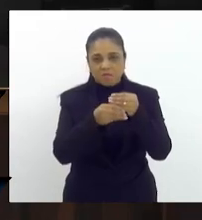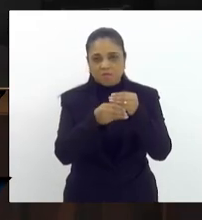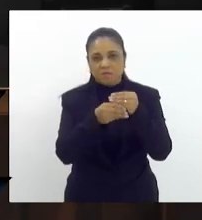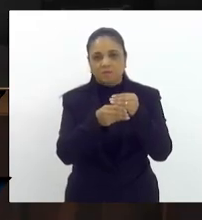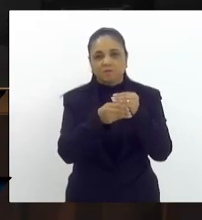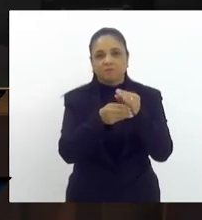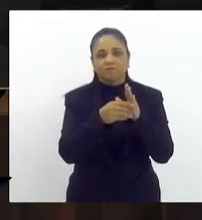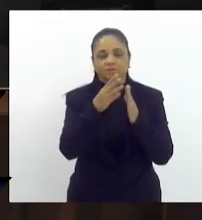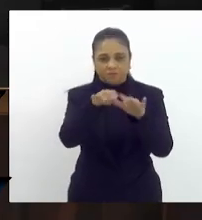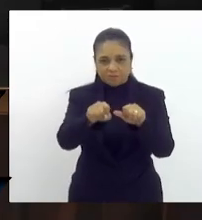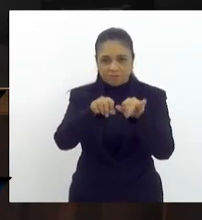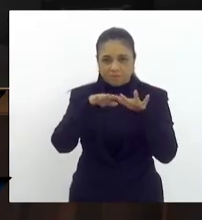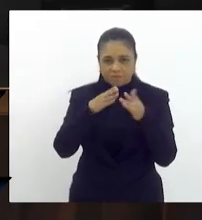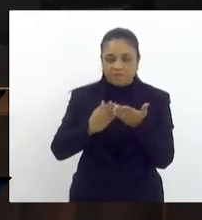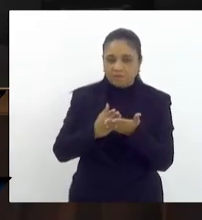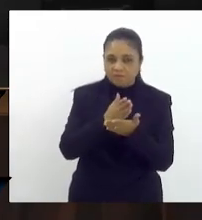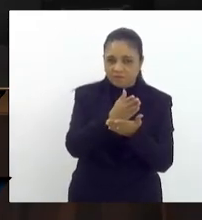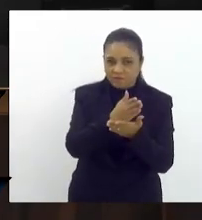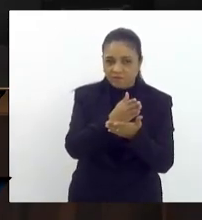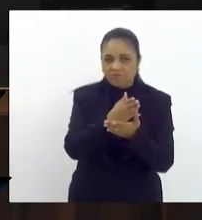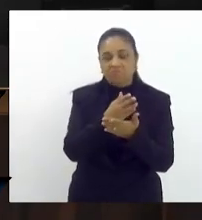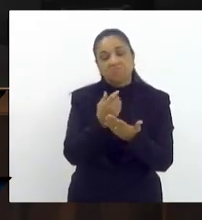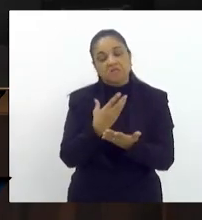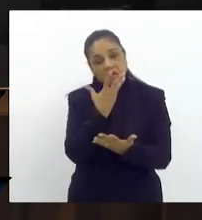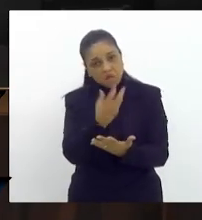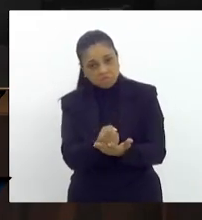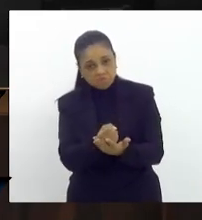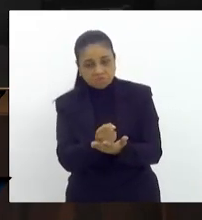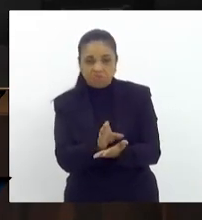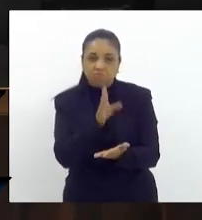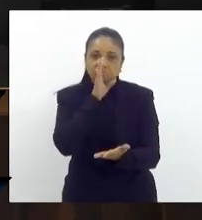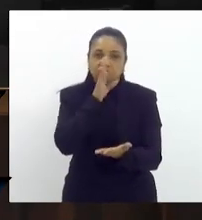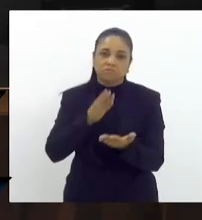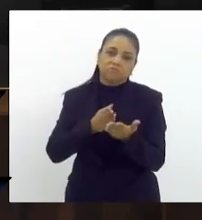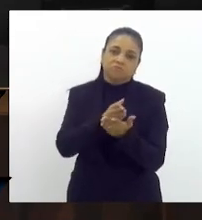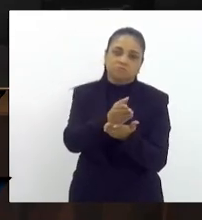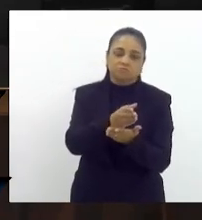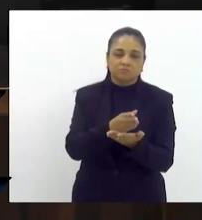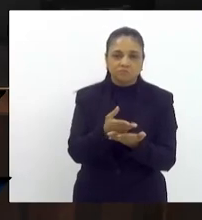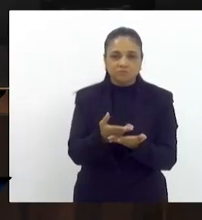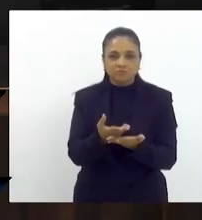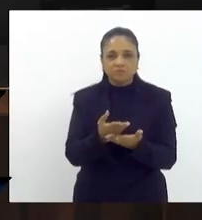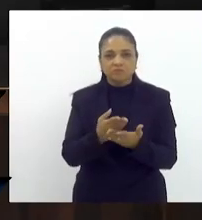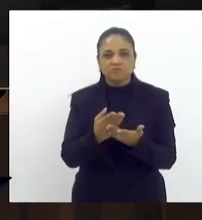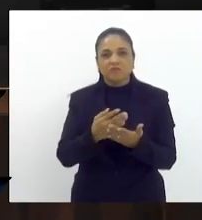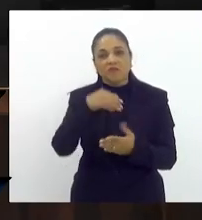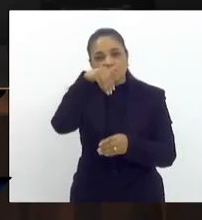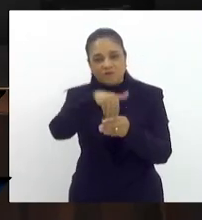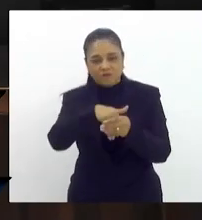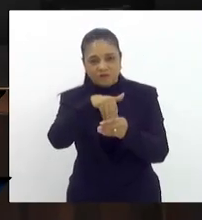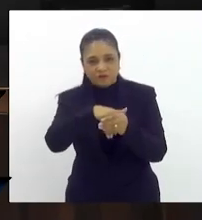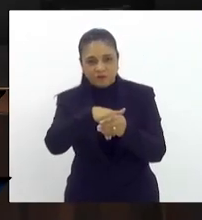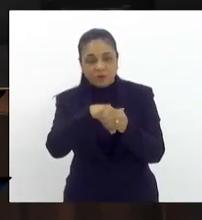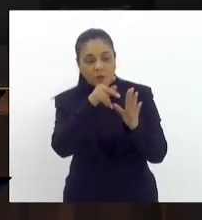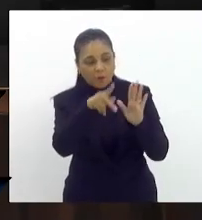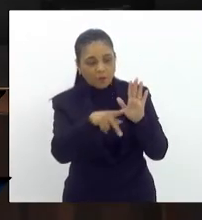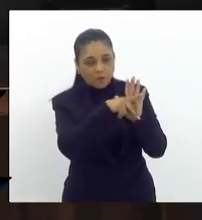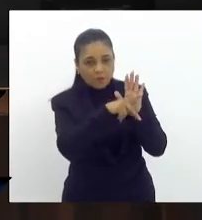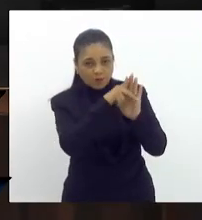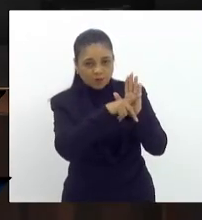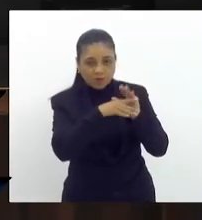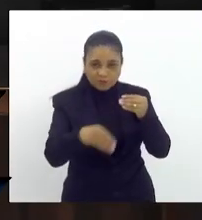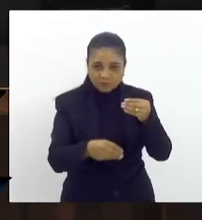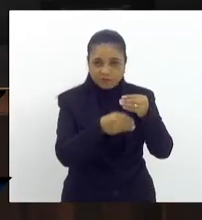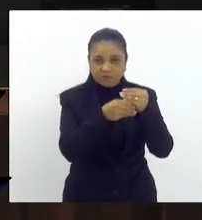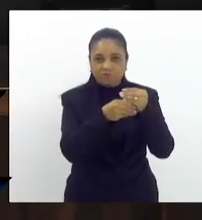com os pareceres favoráveis senhores que a própria irmã Deus como estão aprovado em votação o projeto assim